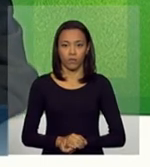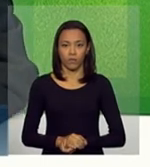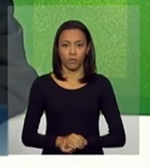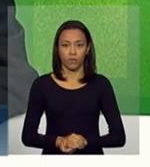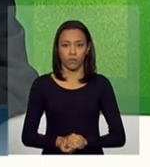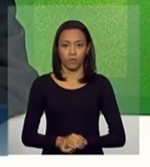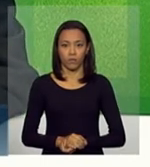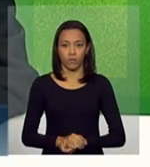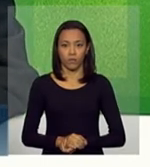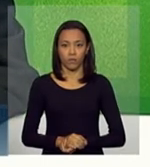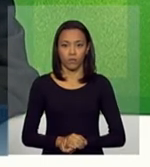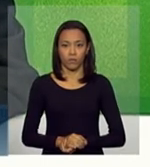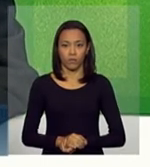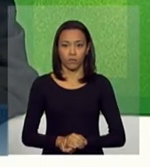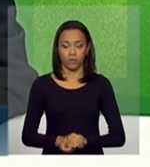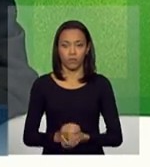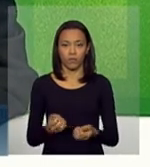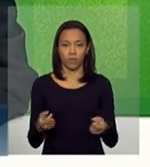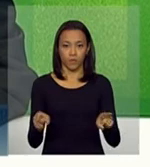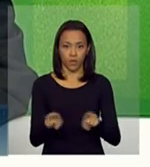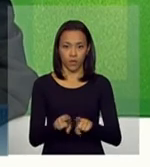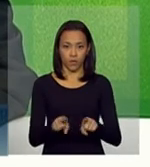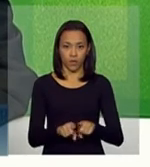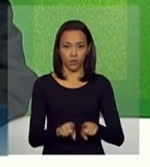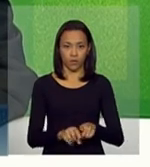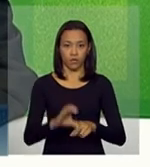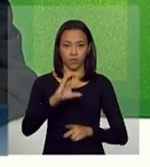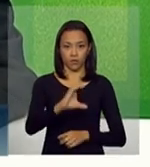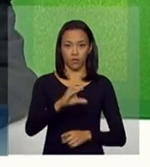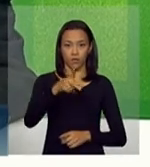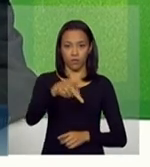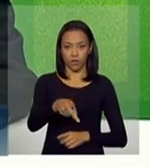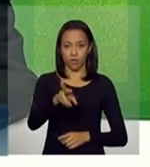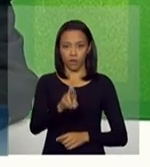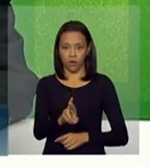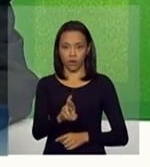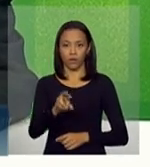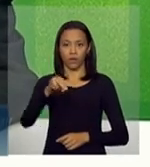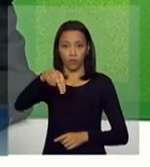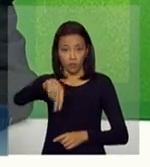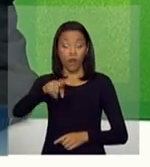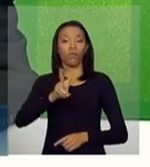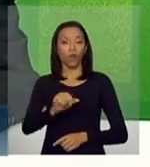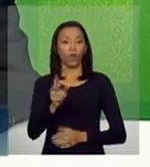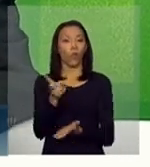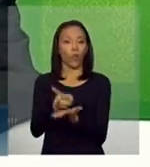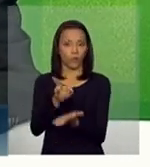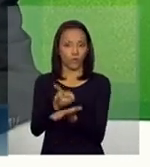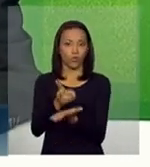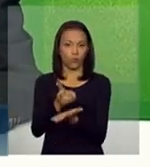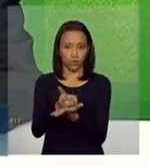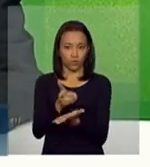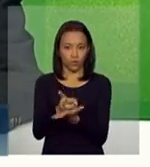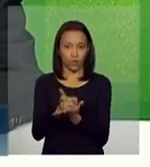E a CPRM será mantida e